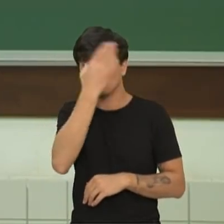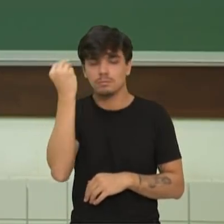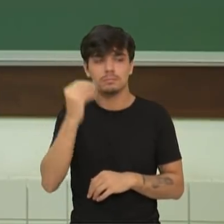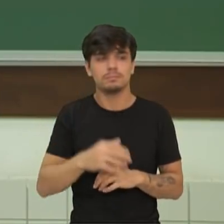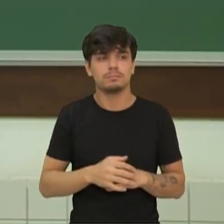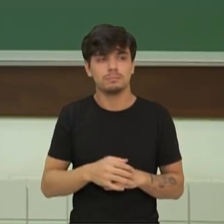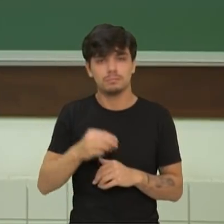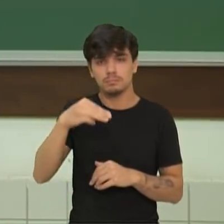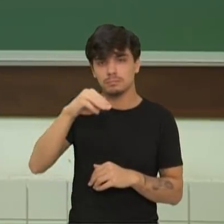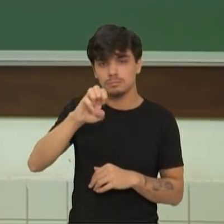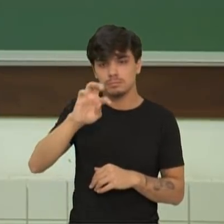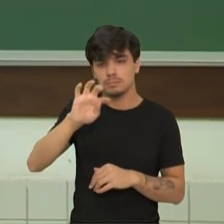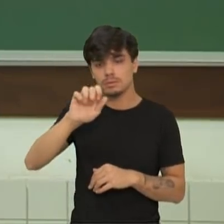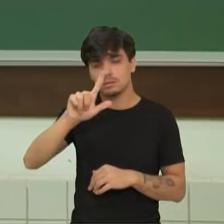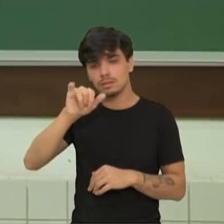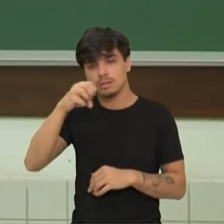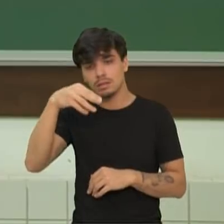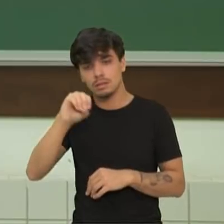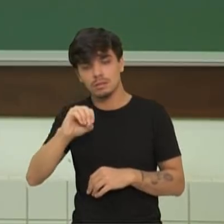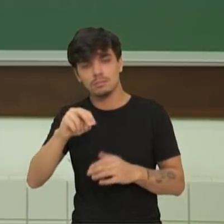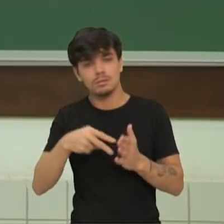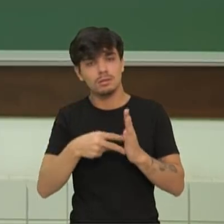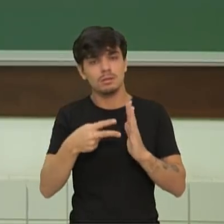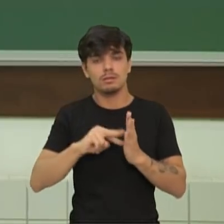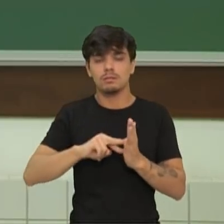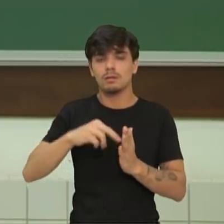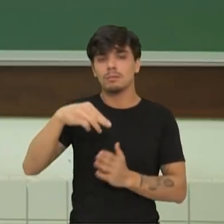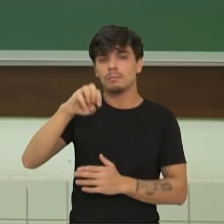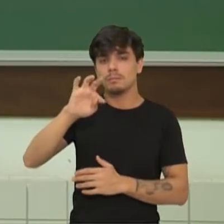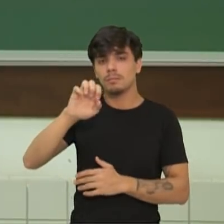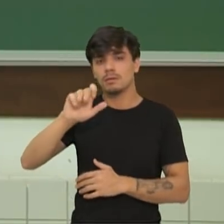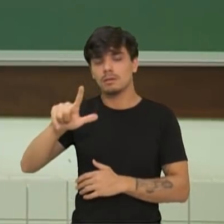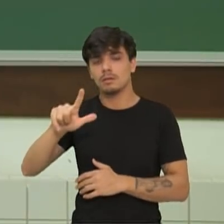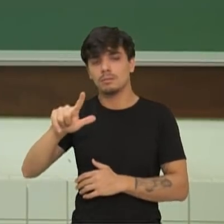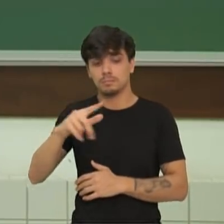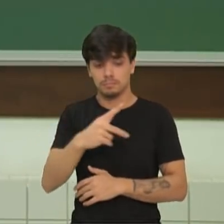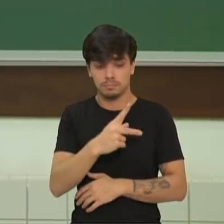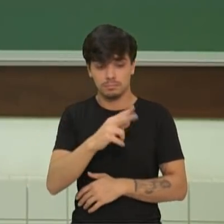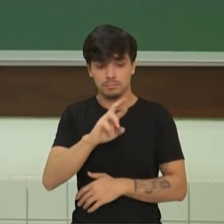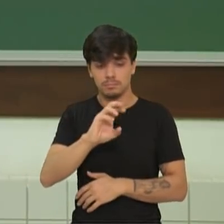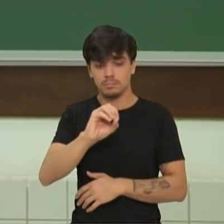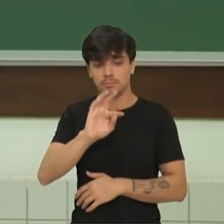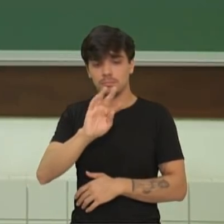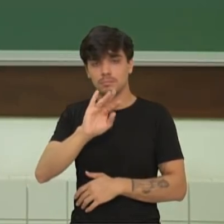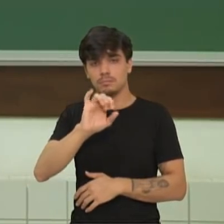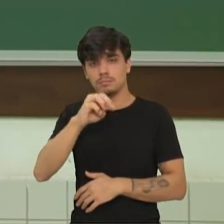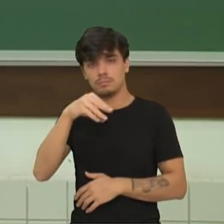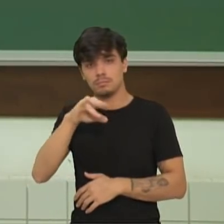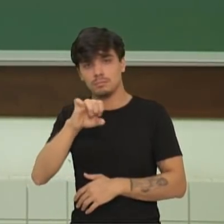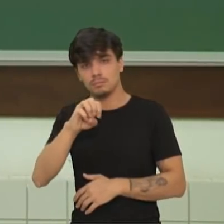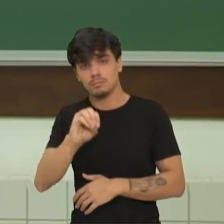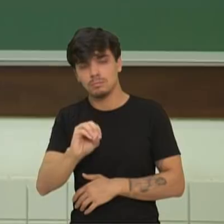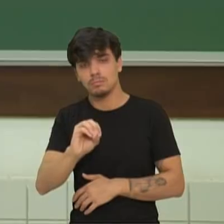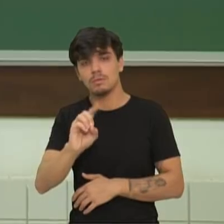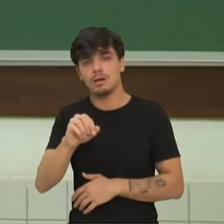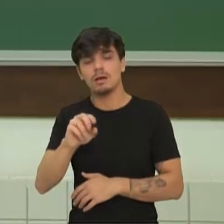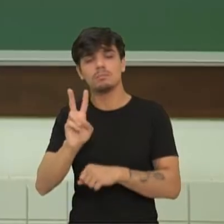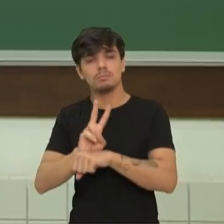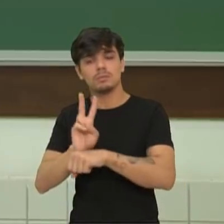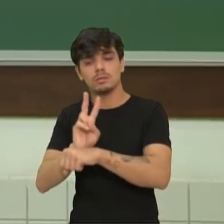Metalismo, metal, ouro e prata. Protecionismo, proteção sobre os produtos. Mercantilismo,